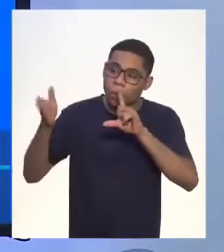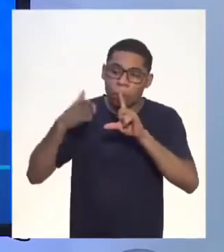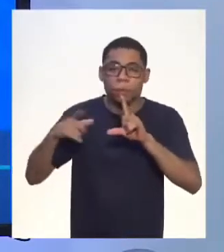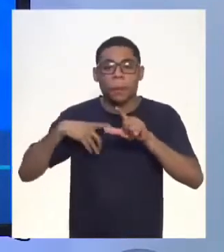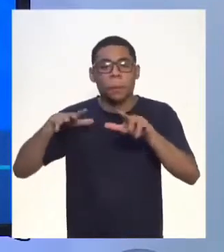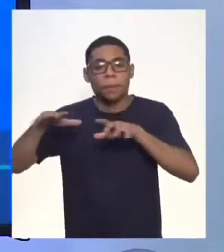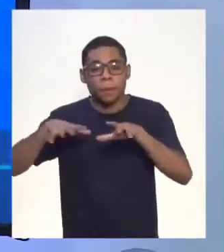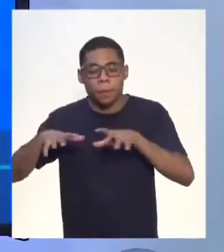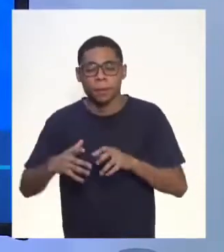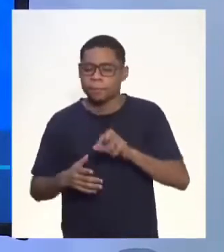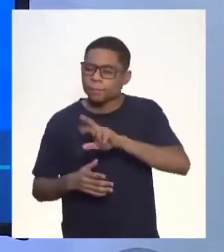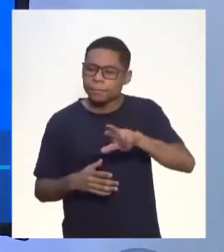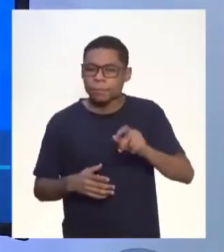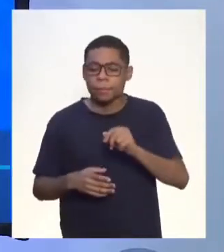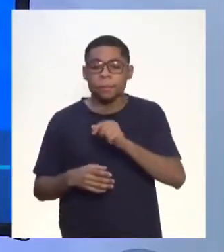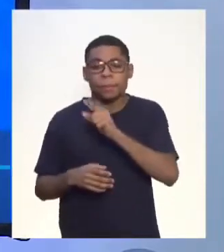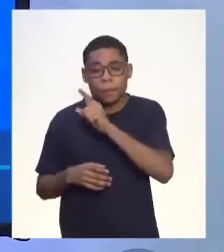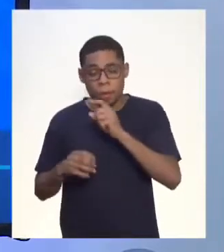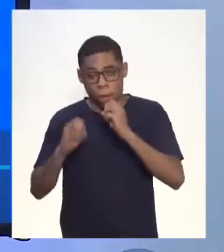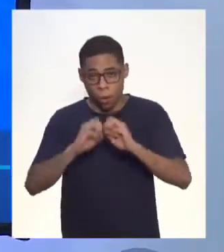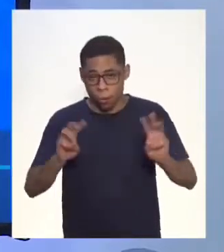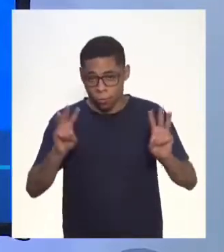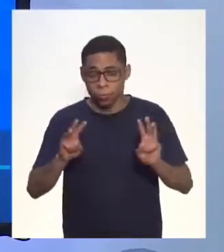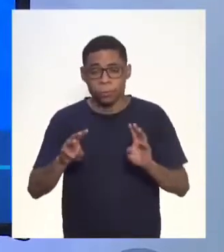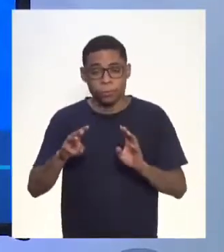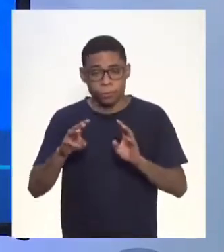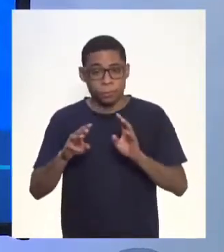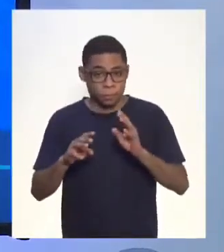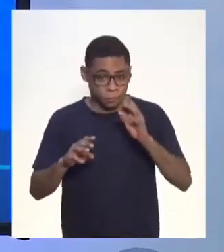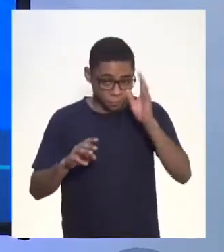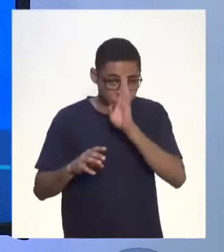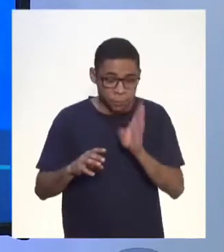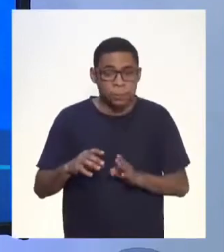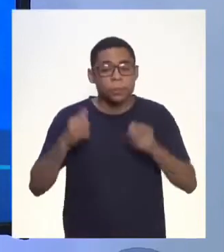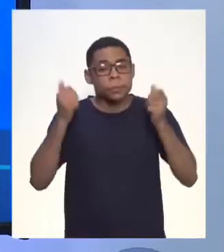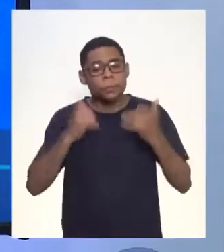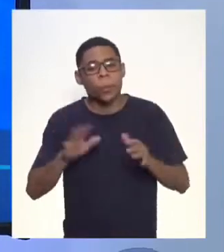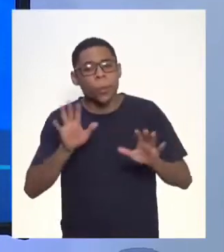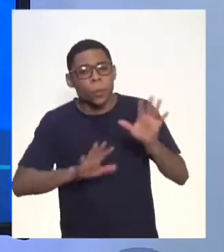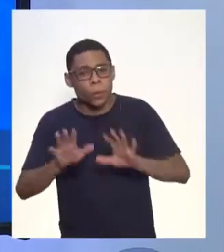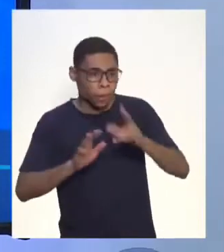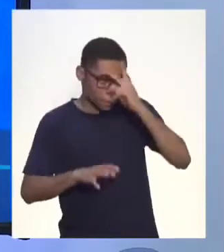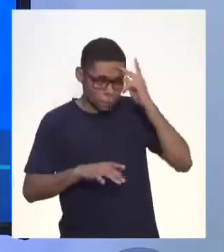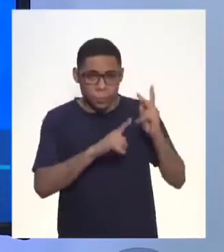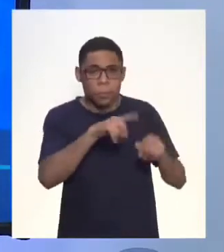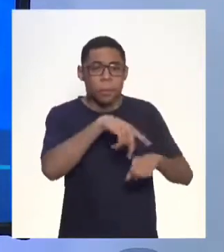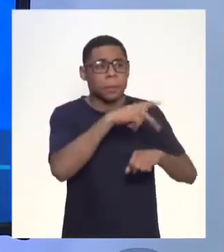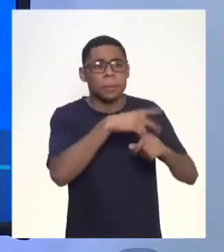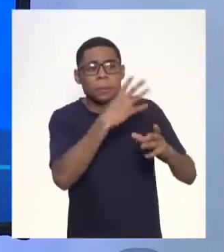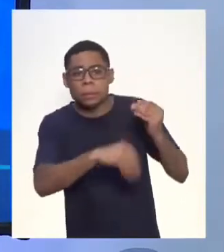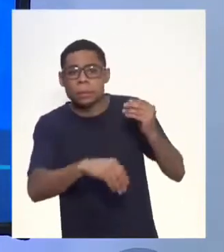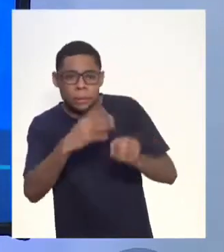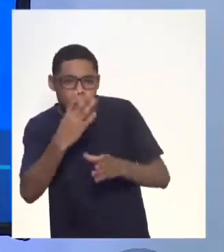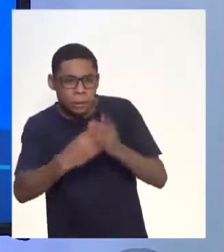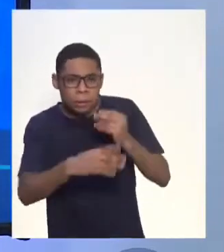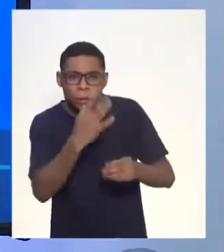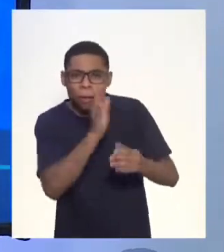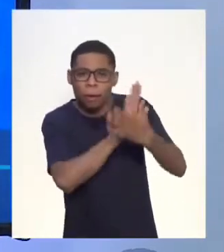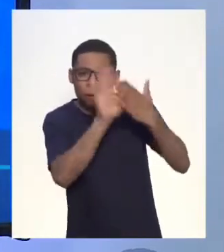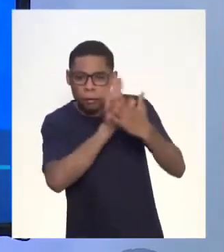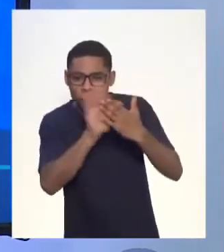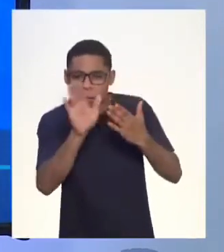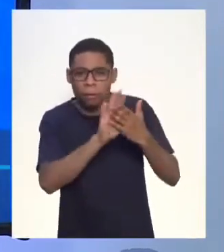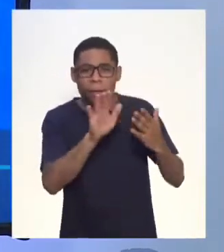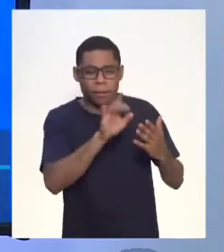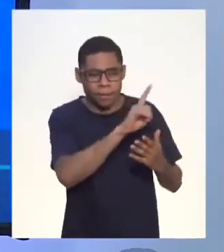movimento, e esse vídeo da ONU Brasil fala sobre o cuidado com os refugiados e imigrantes, então, e principalmente que